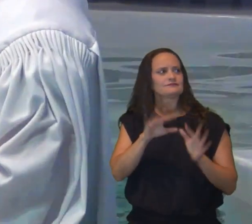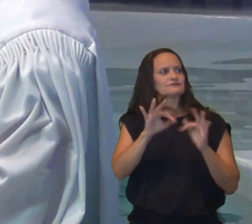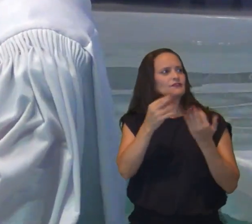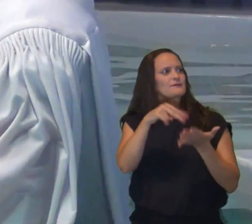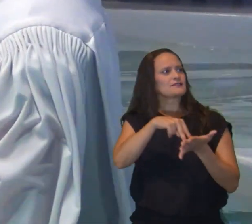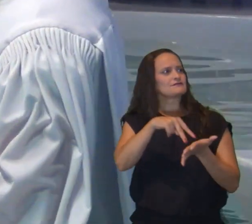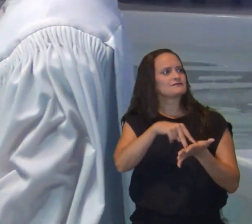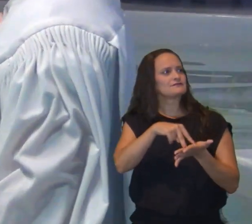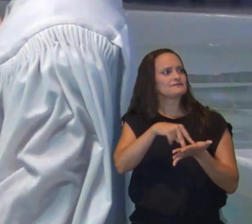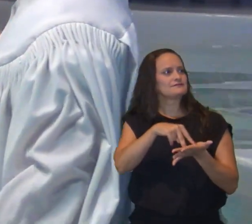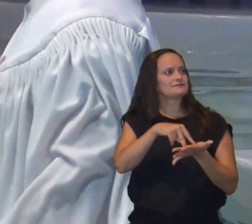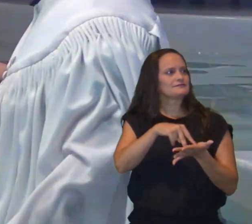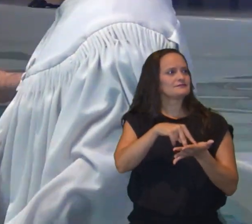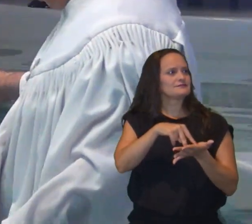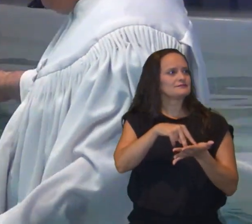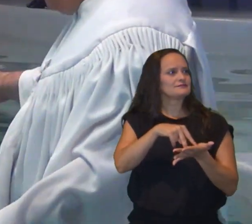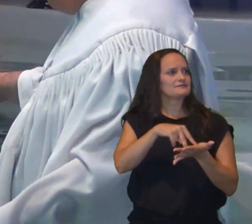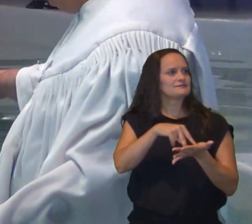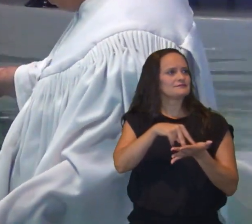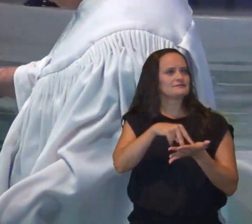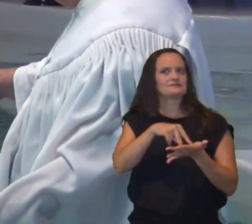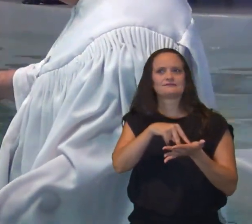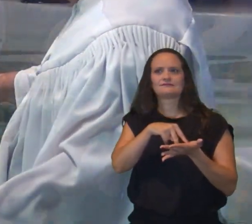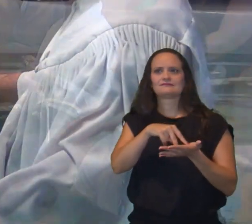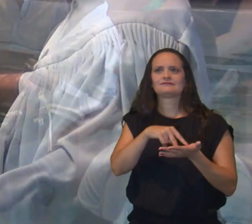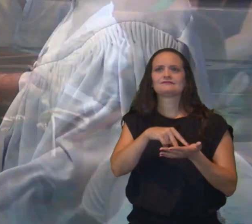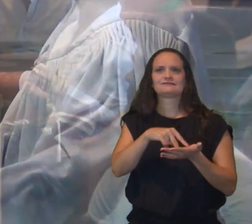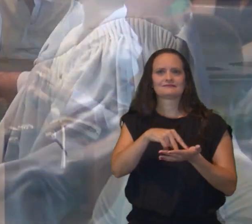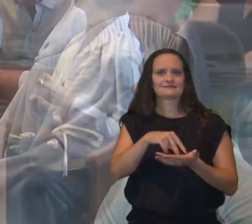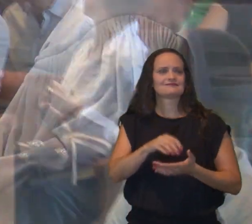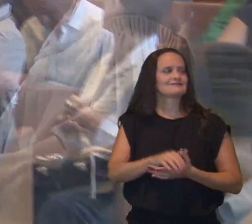pé. Vem cá.